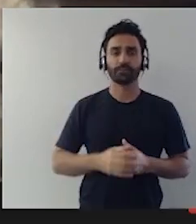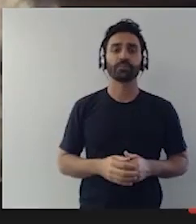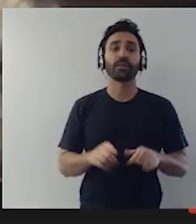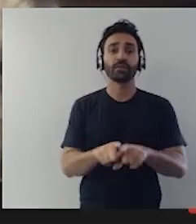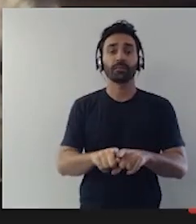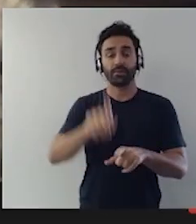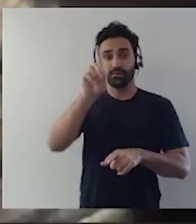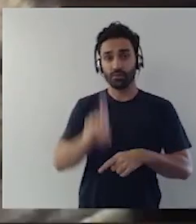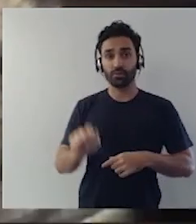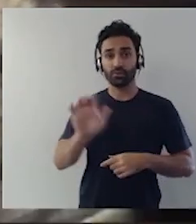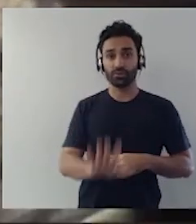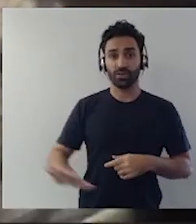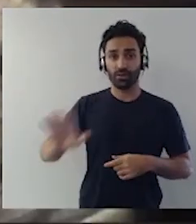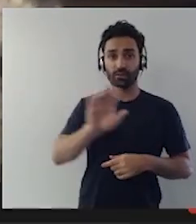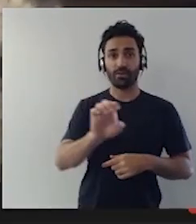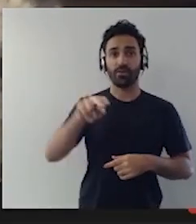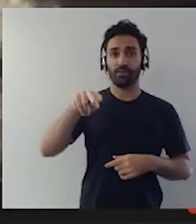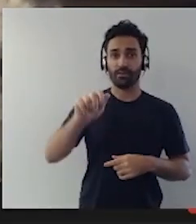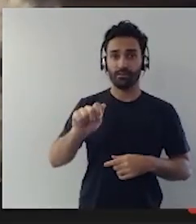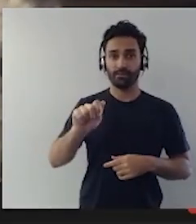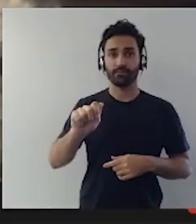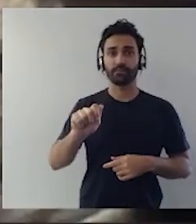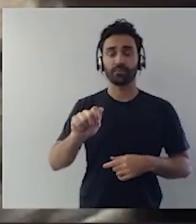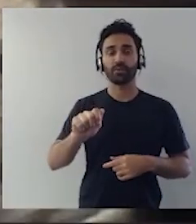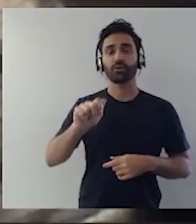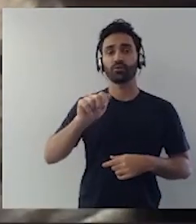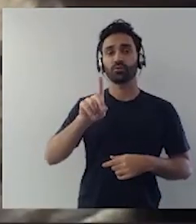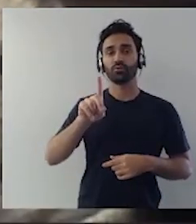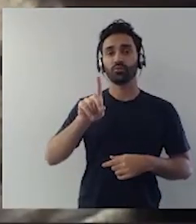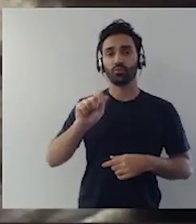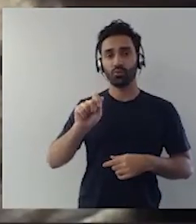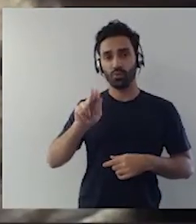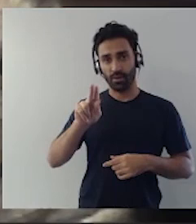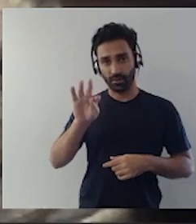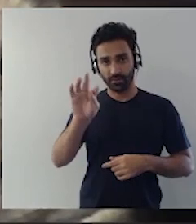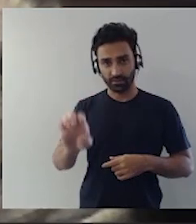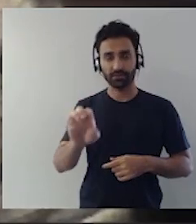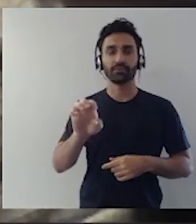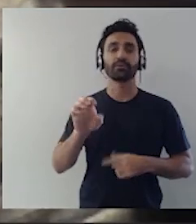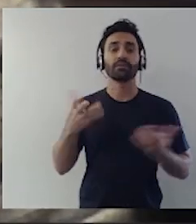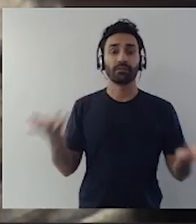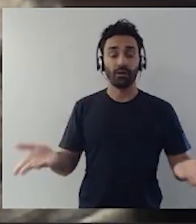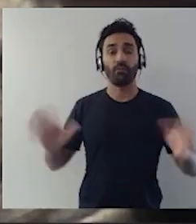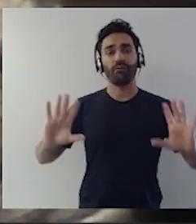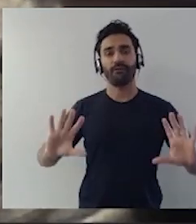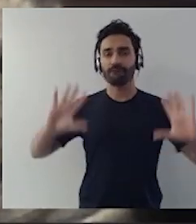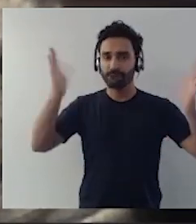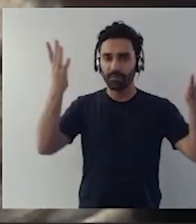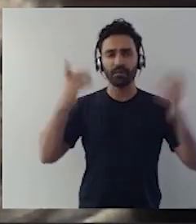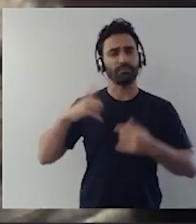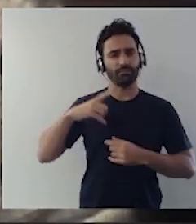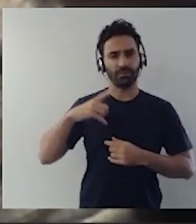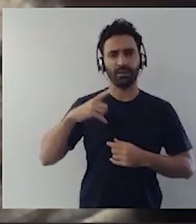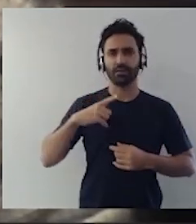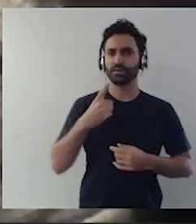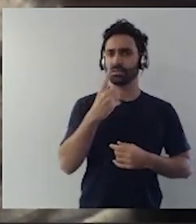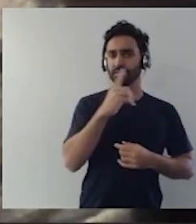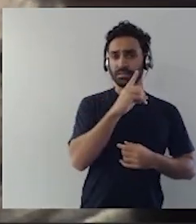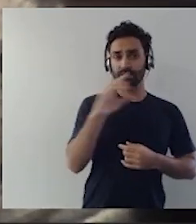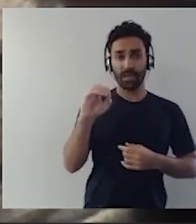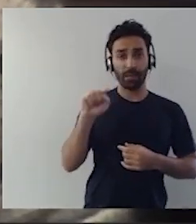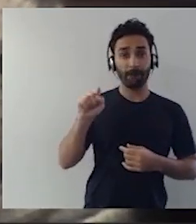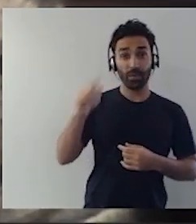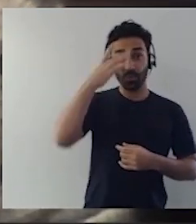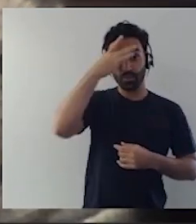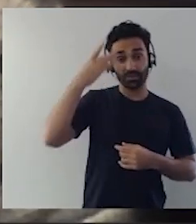o diretor-geral da ENA, Rony Duarte. Sem dúvida, esse evento, com quase 100 mil